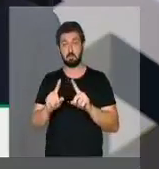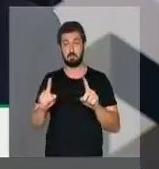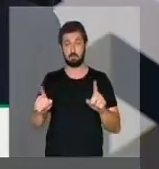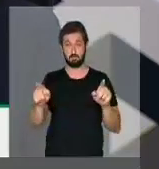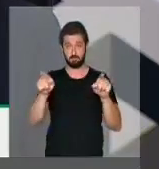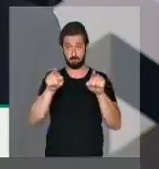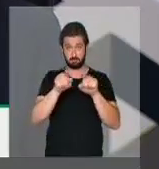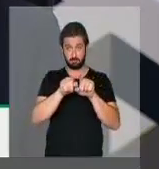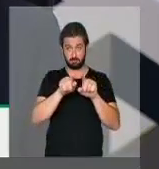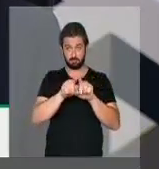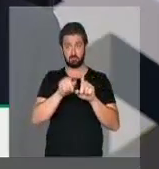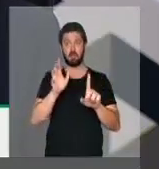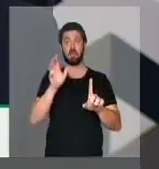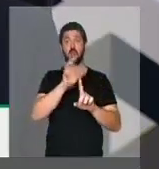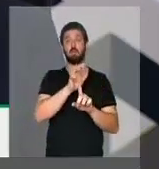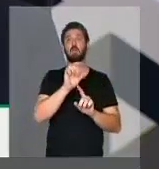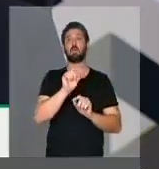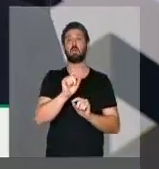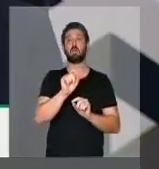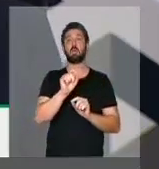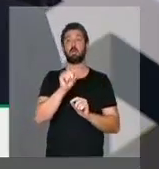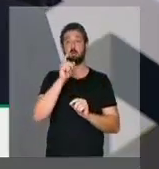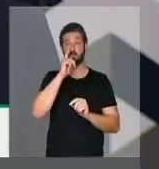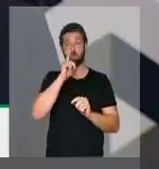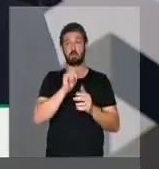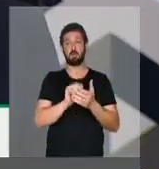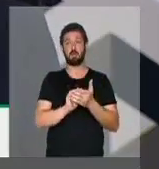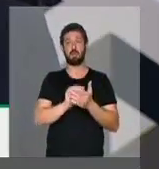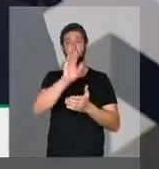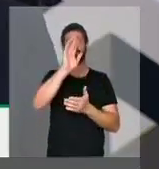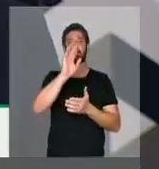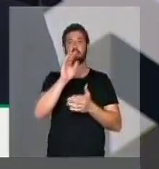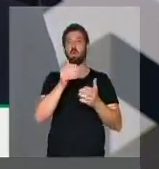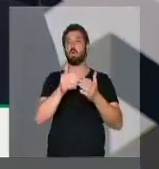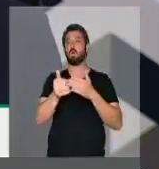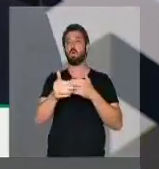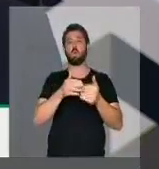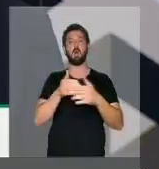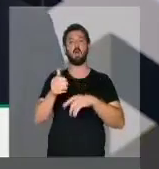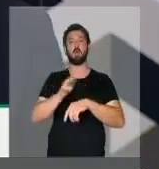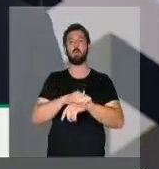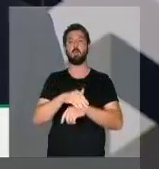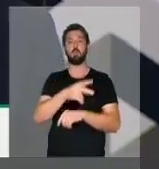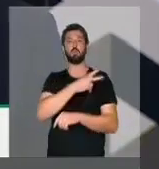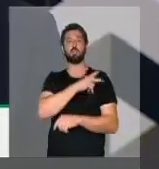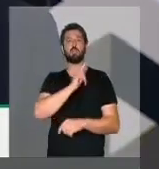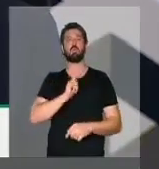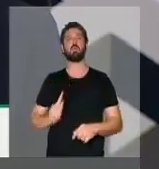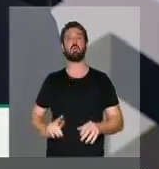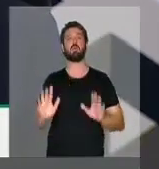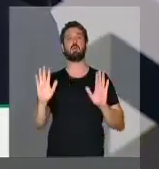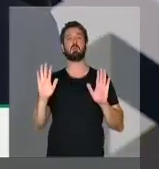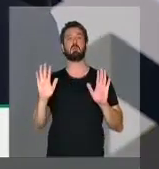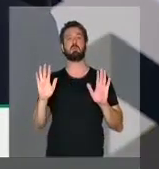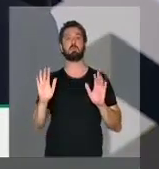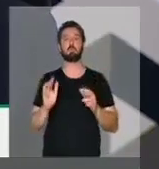mas ela também implica a demissão a qualquer tempo do chefe de governo.